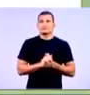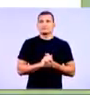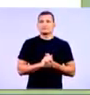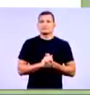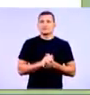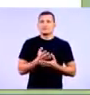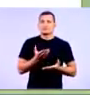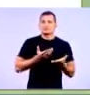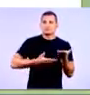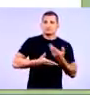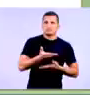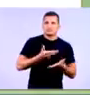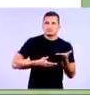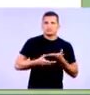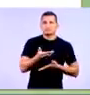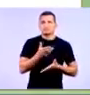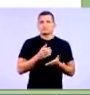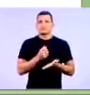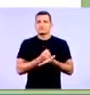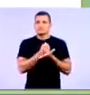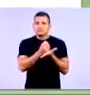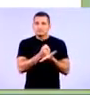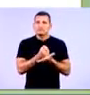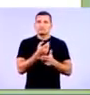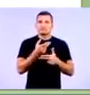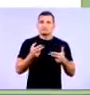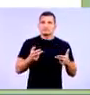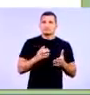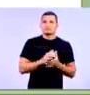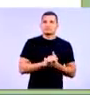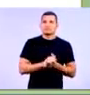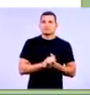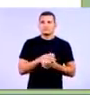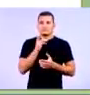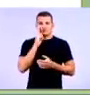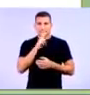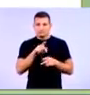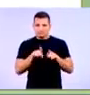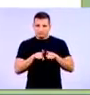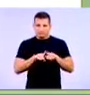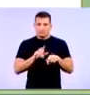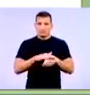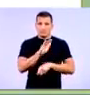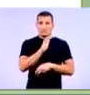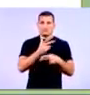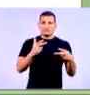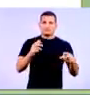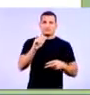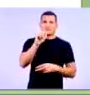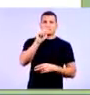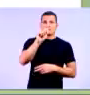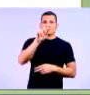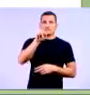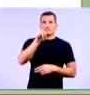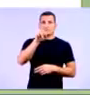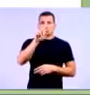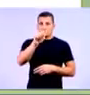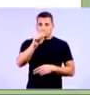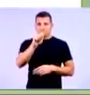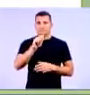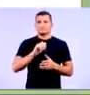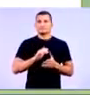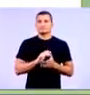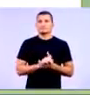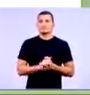da interação e da cooperação. Veremos também mais ferramentas do AVA. Oba, professora, eu estava curioso.